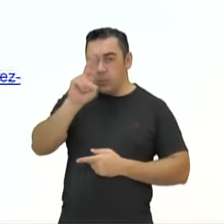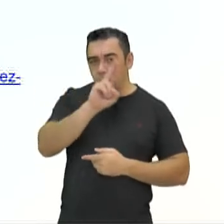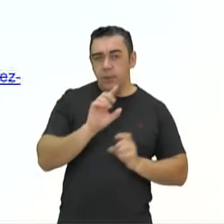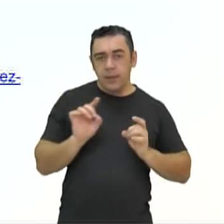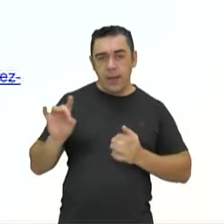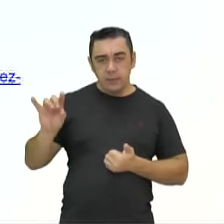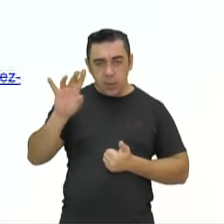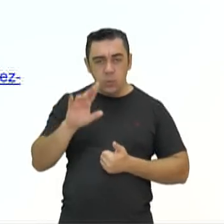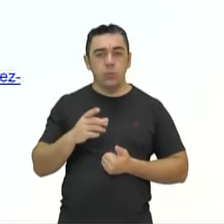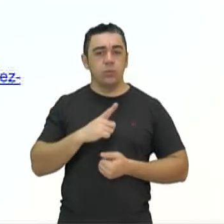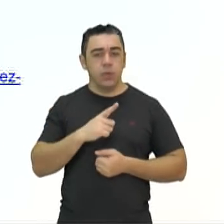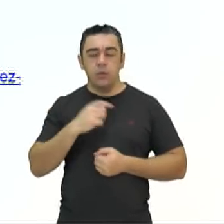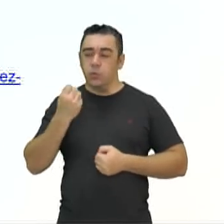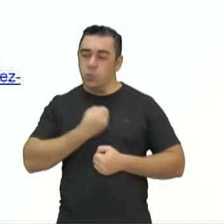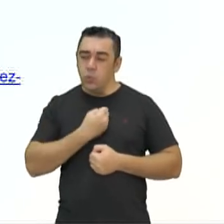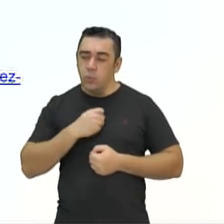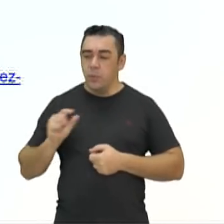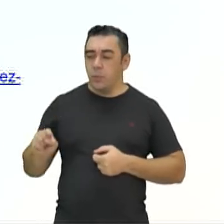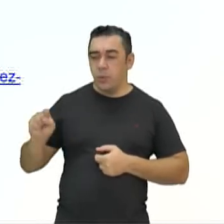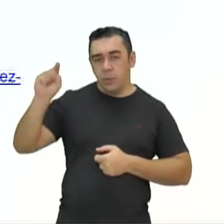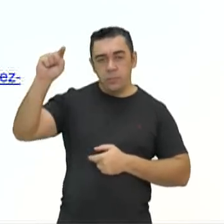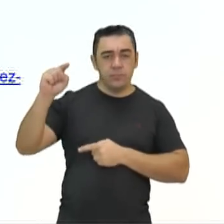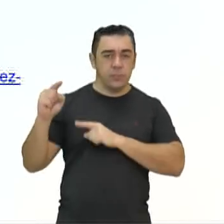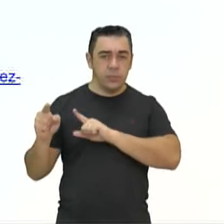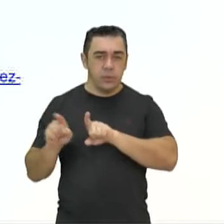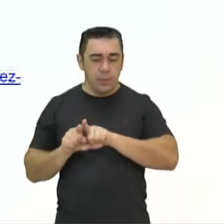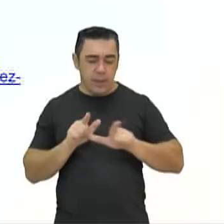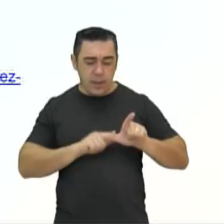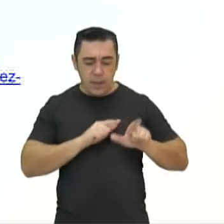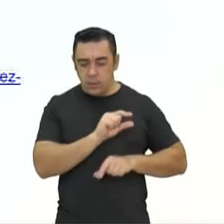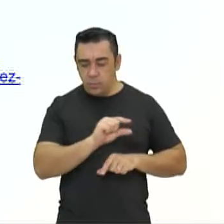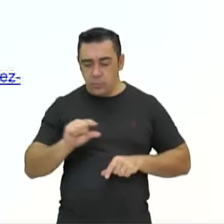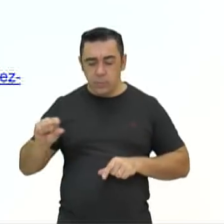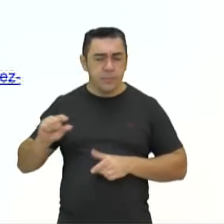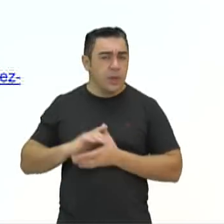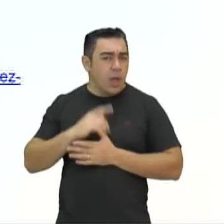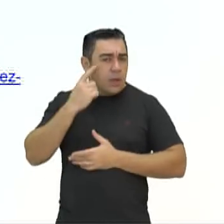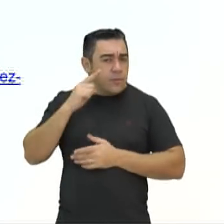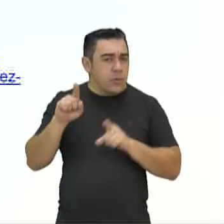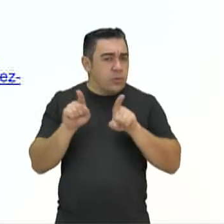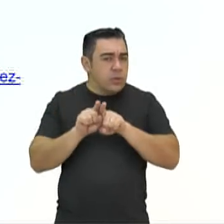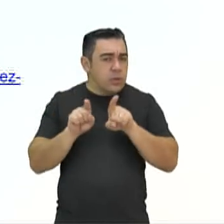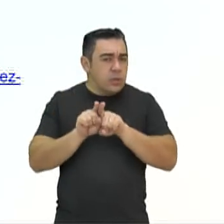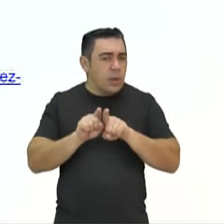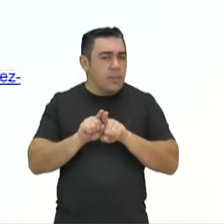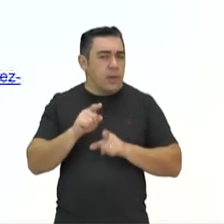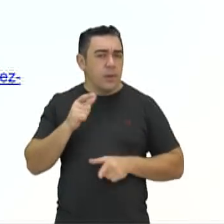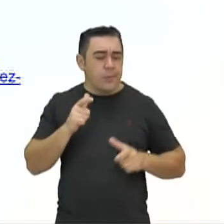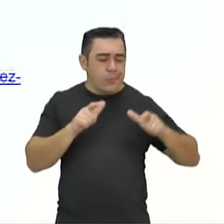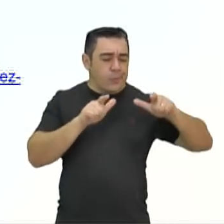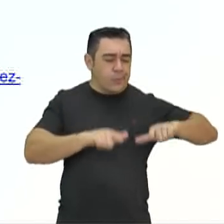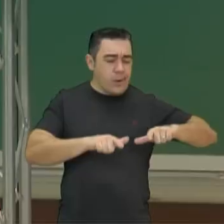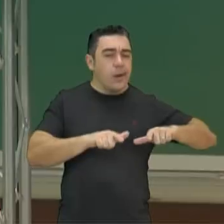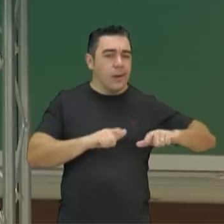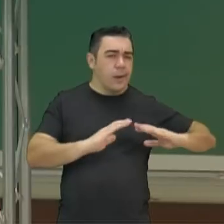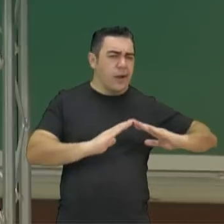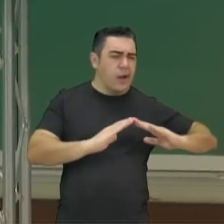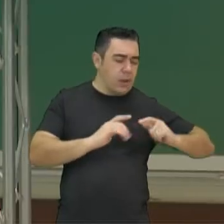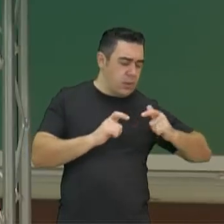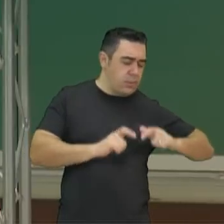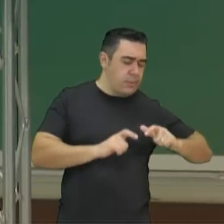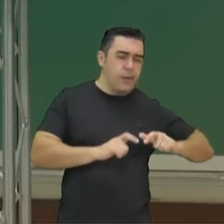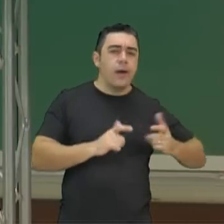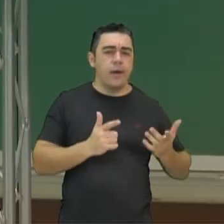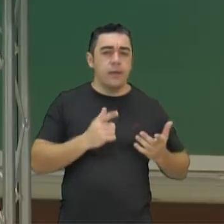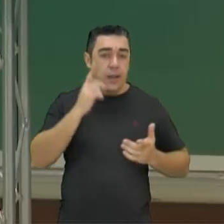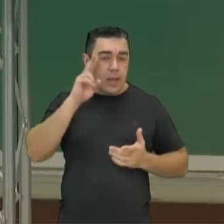e bem fácil de entender. Vimos as casas do tabuleiro. Lembra que a gente colocou lá, eu coloquei para vocês uma imagem que estava todas